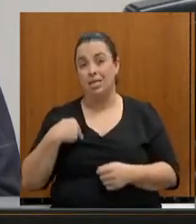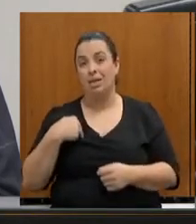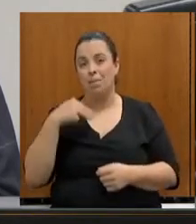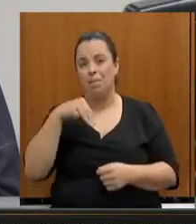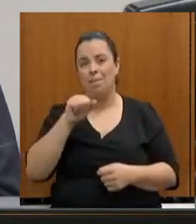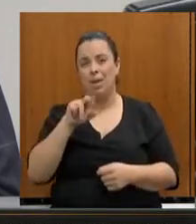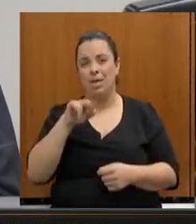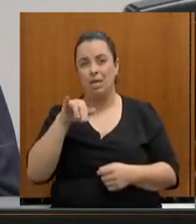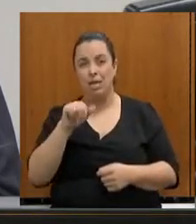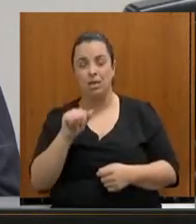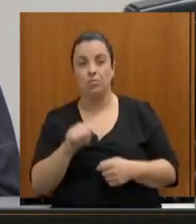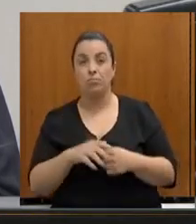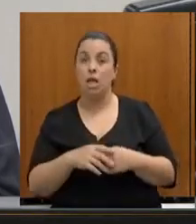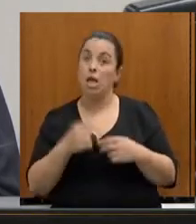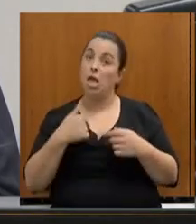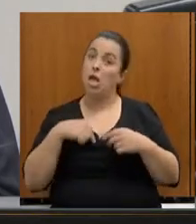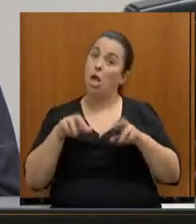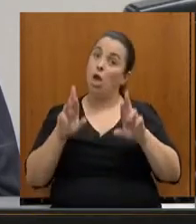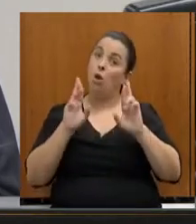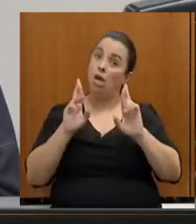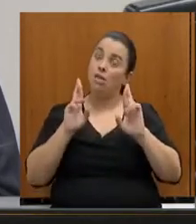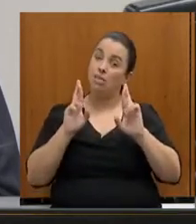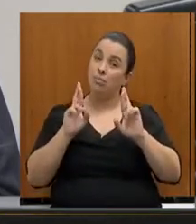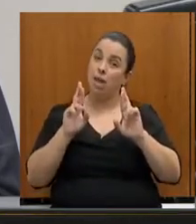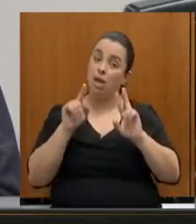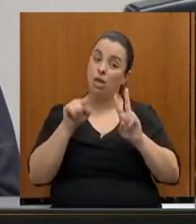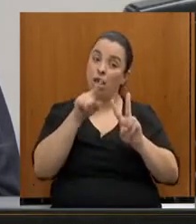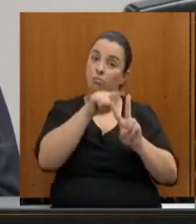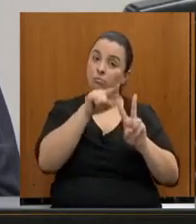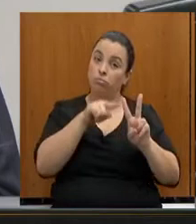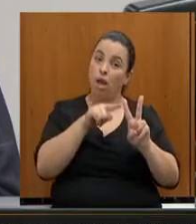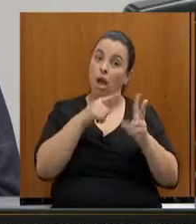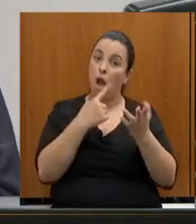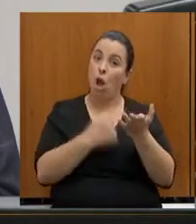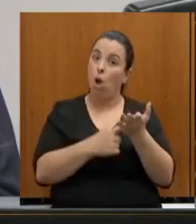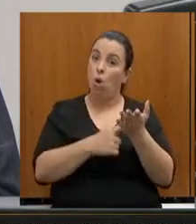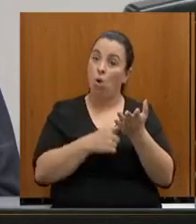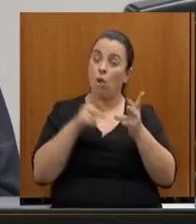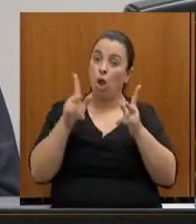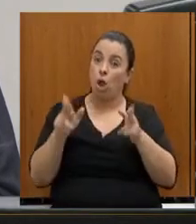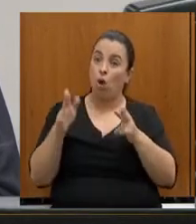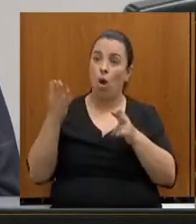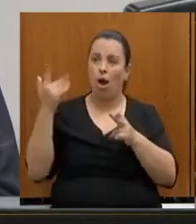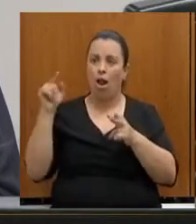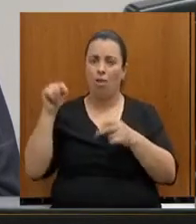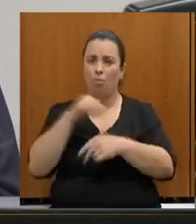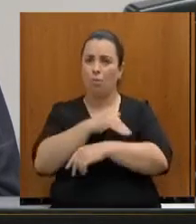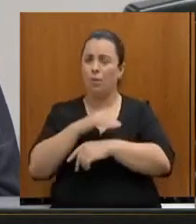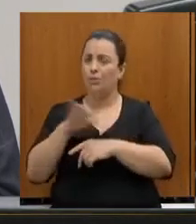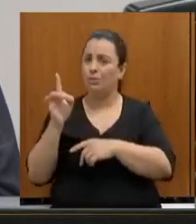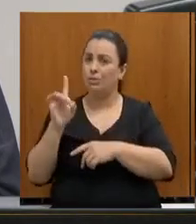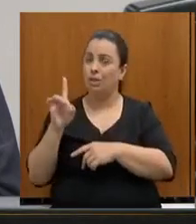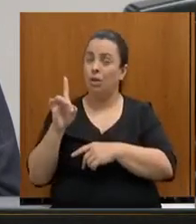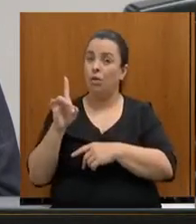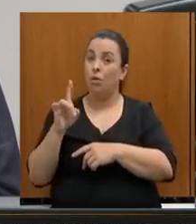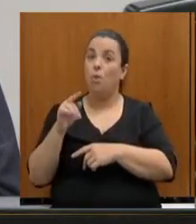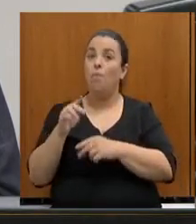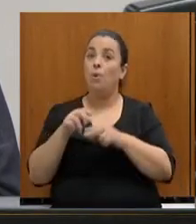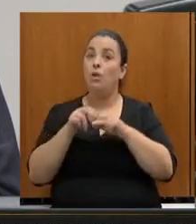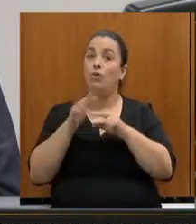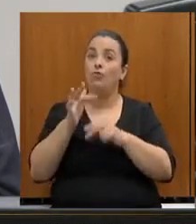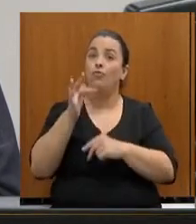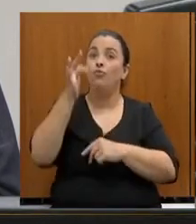tratativas não se repitam da mesma forma para que num futuro próximo nós estejamos aqui